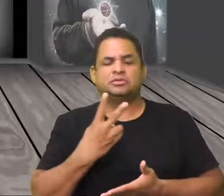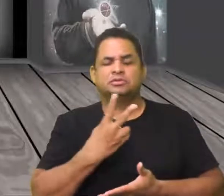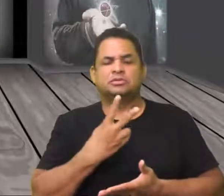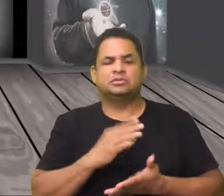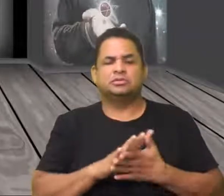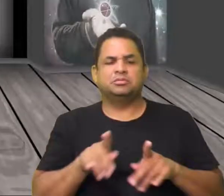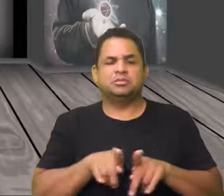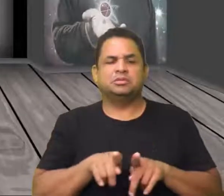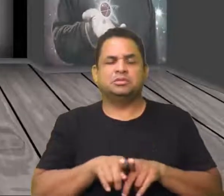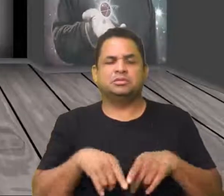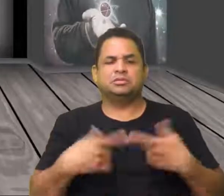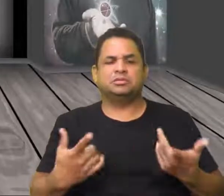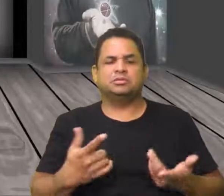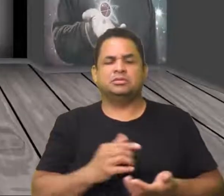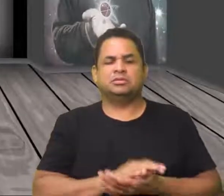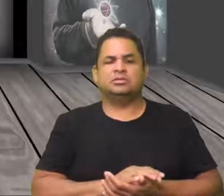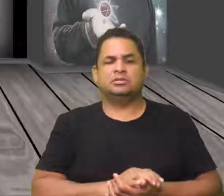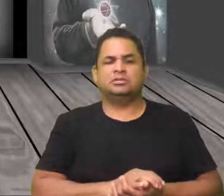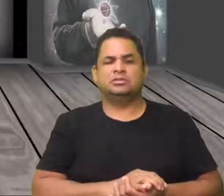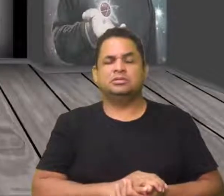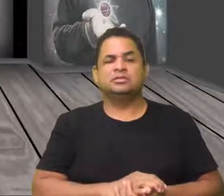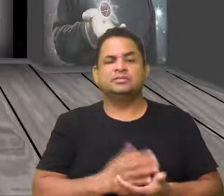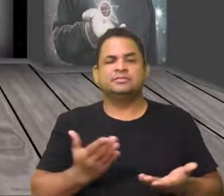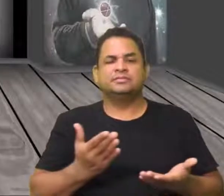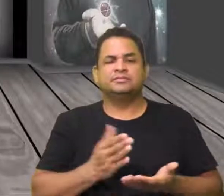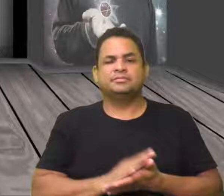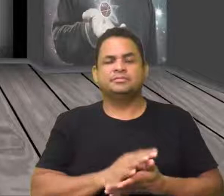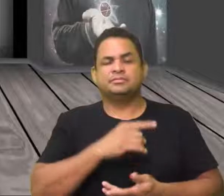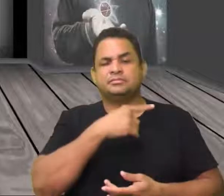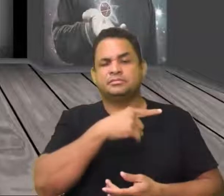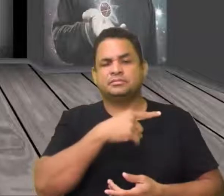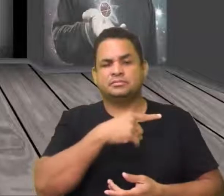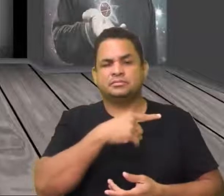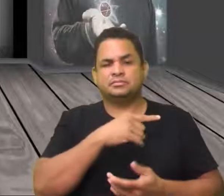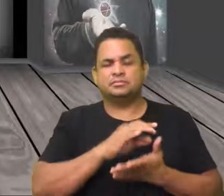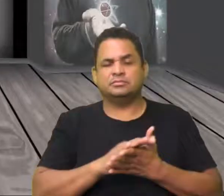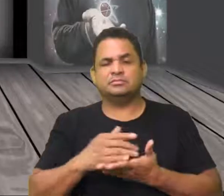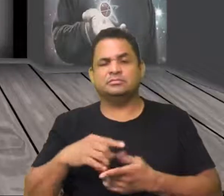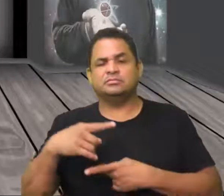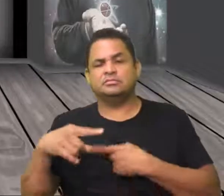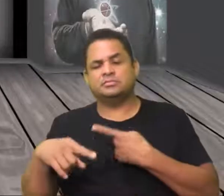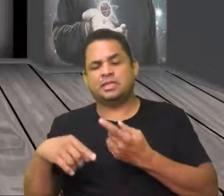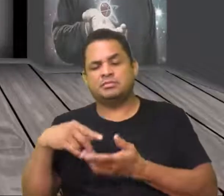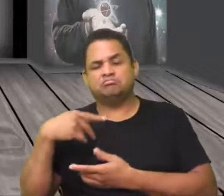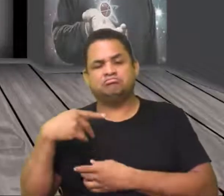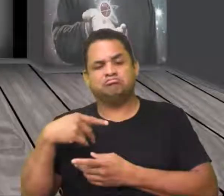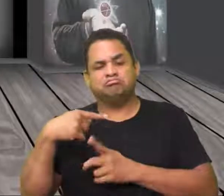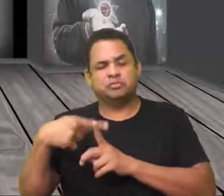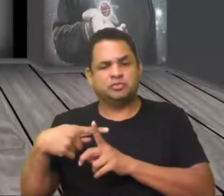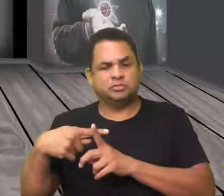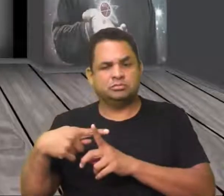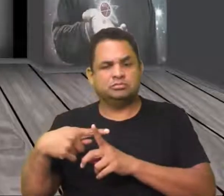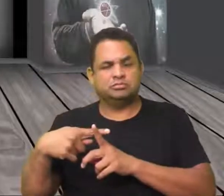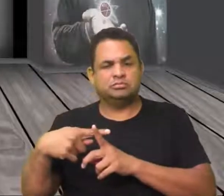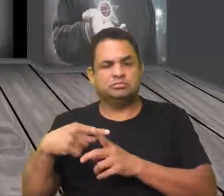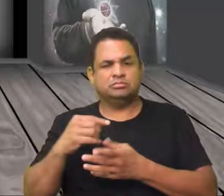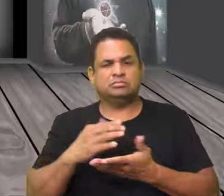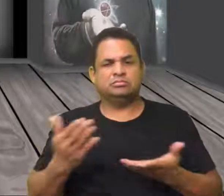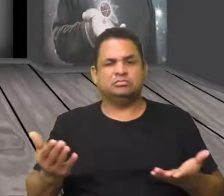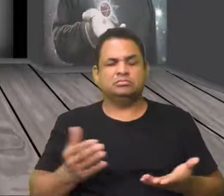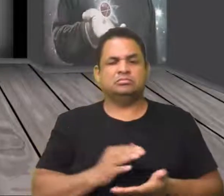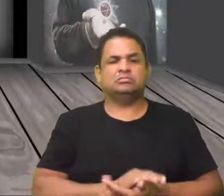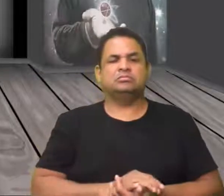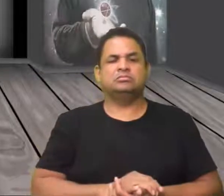passado. ó, negativo, positivo, negativo. Se está negativo, próximo, positivo, negativo. Tivesse outra, embora.